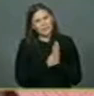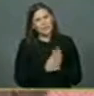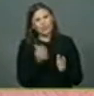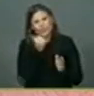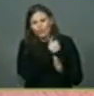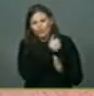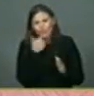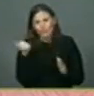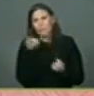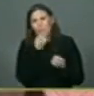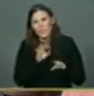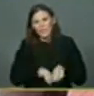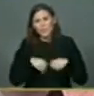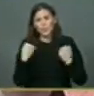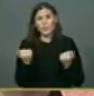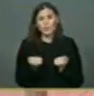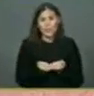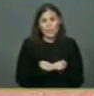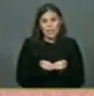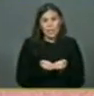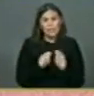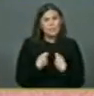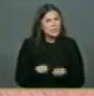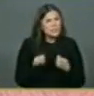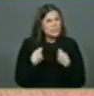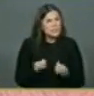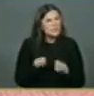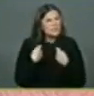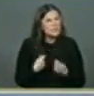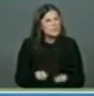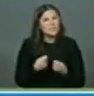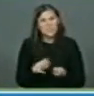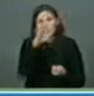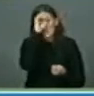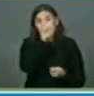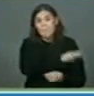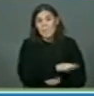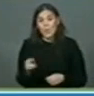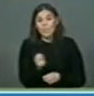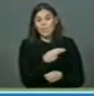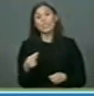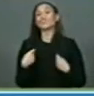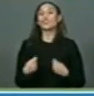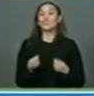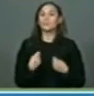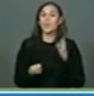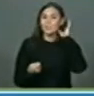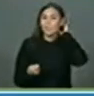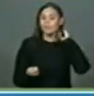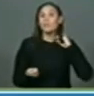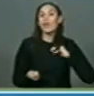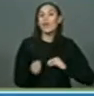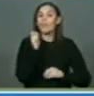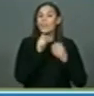sofrimento, perdas sociais, custos enormes para o Estado em milhões de euros. Sim, e esses custos tenho a impressão que vão ajudar a que se tomem